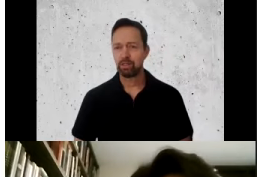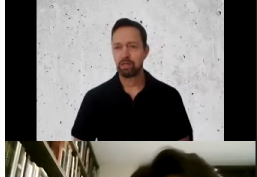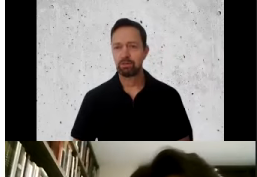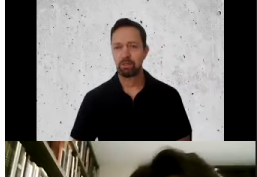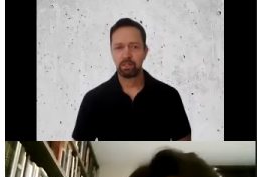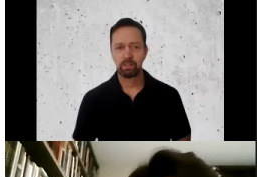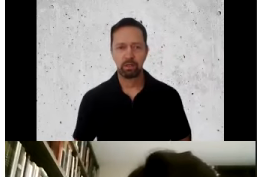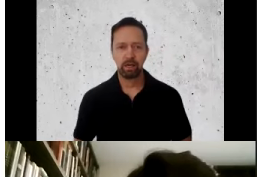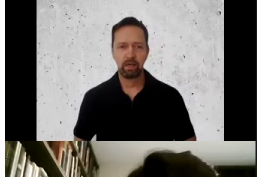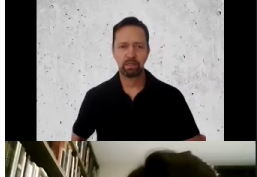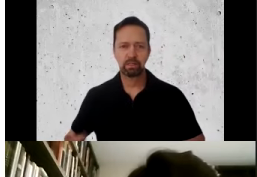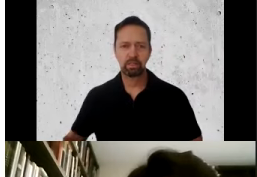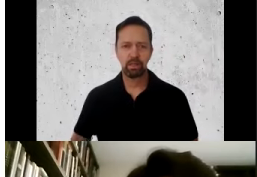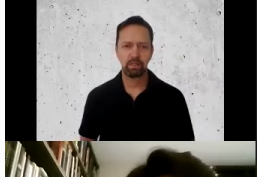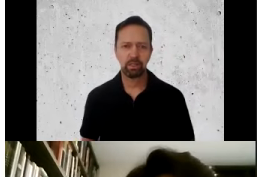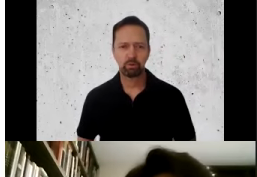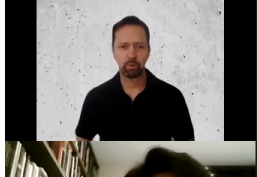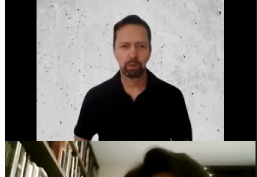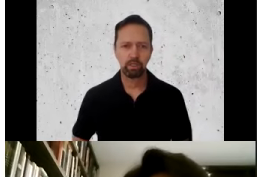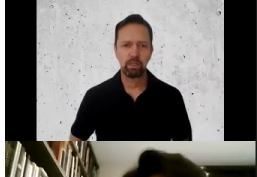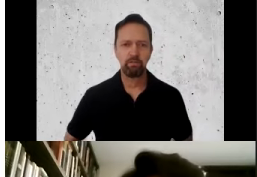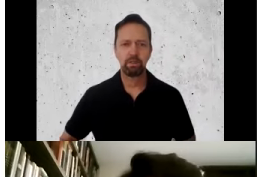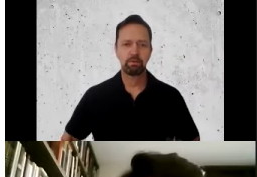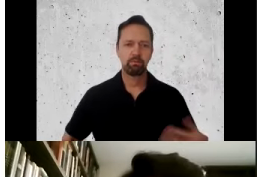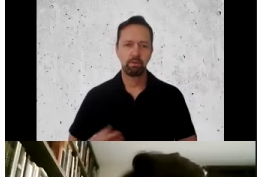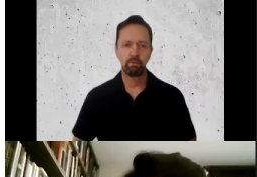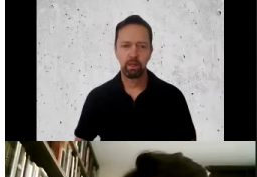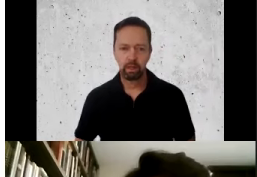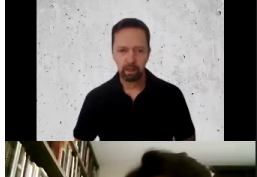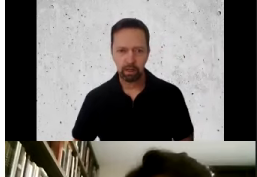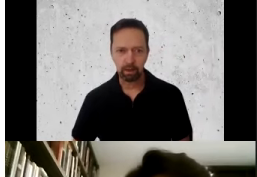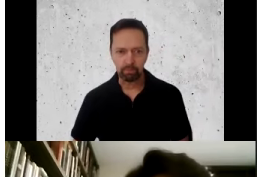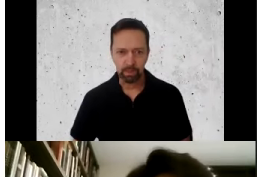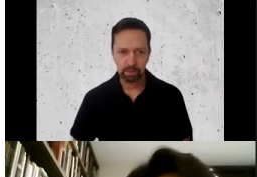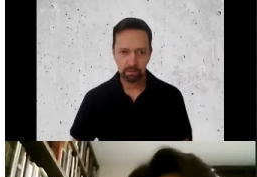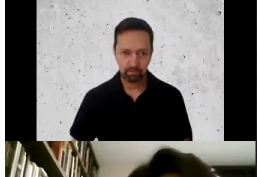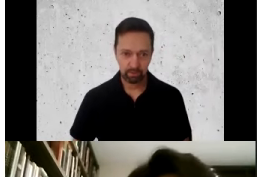ONGs estrangeiras, ONGs nacionais, entidades corporativas,